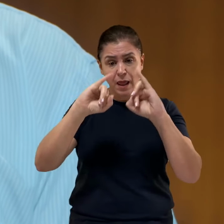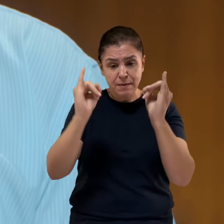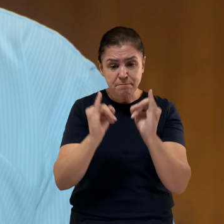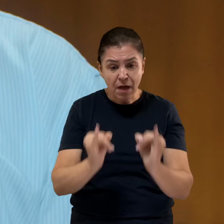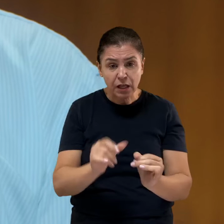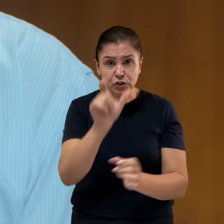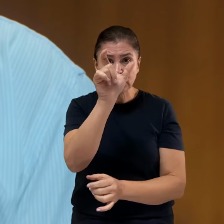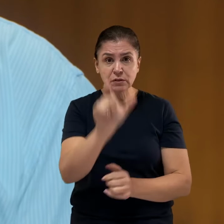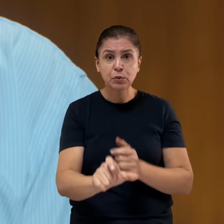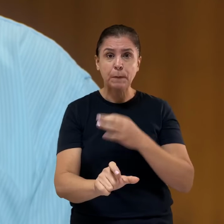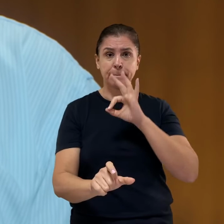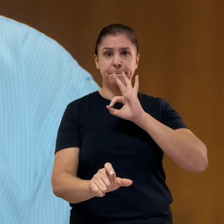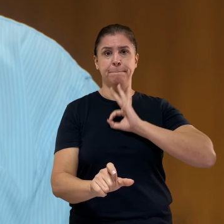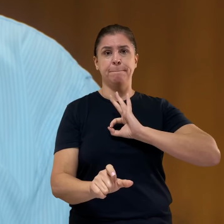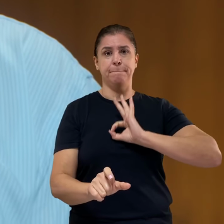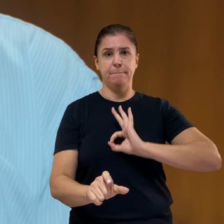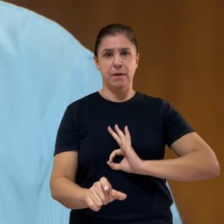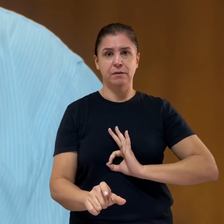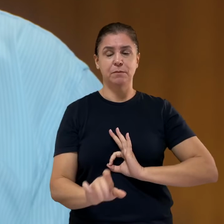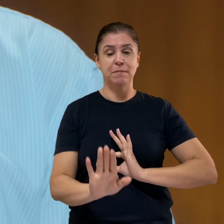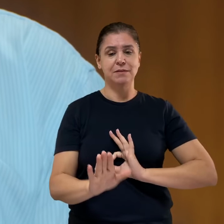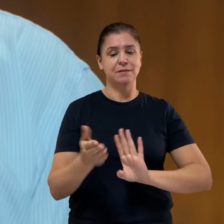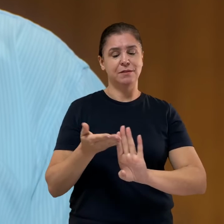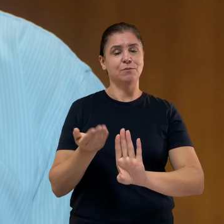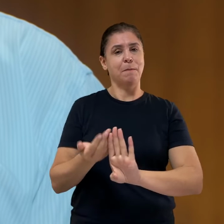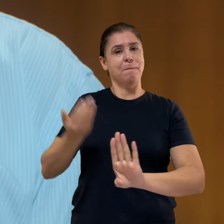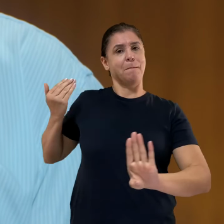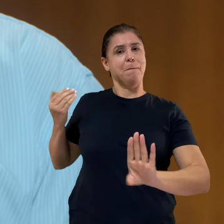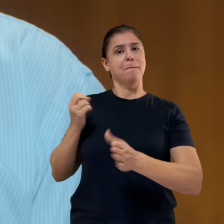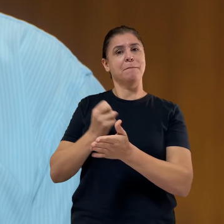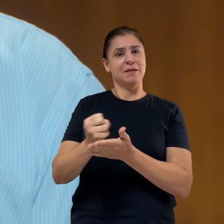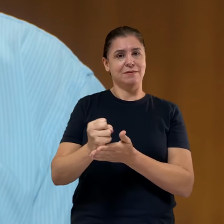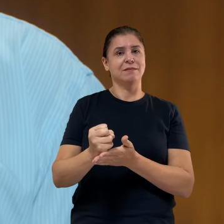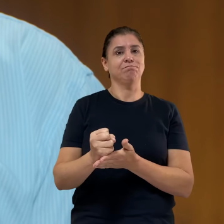figura do padre, não é? Só que isso ficou no passado.